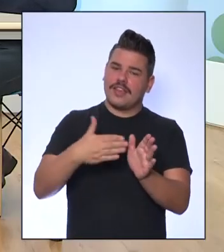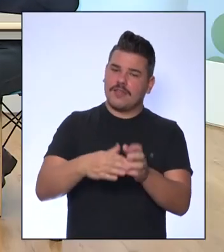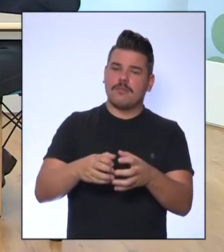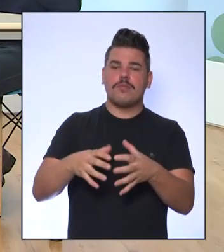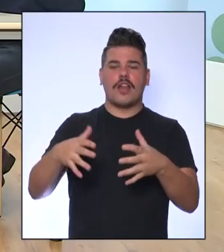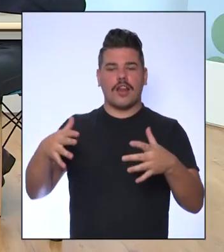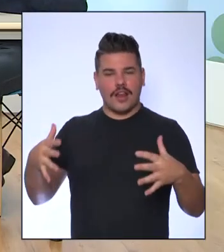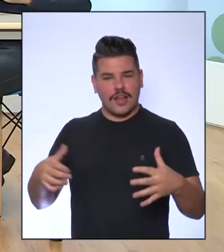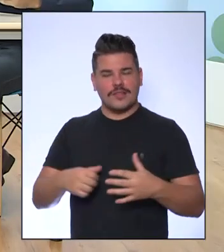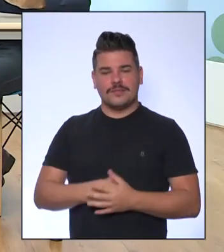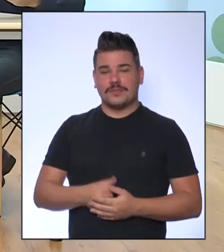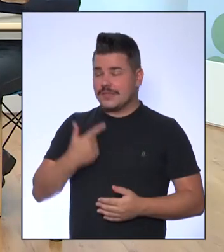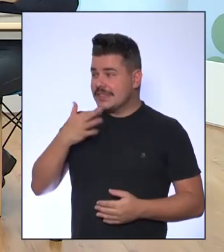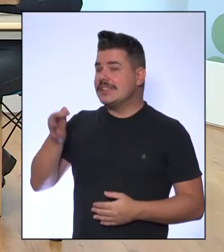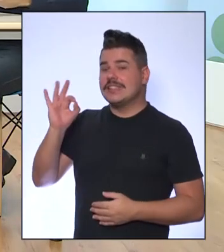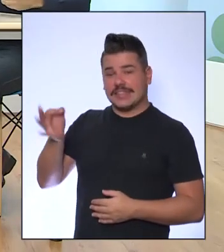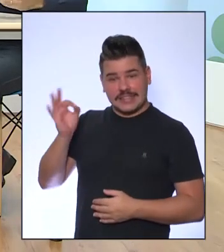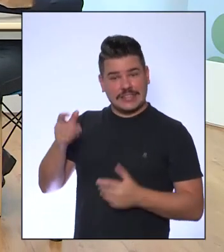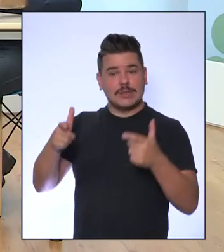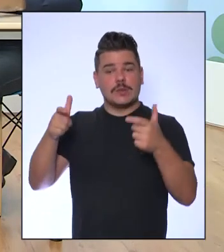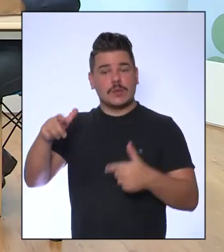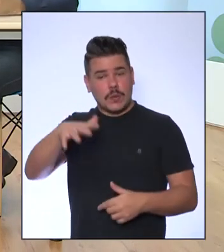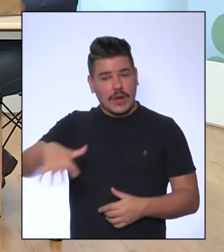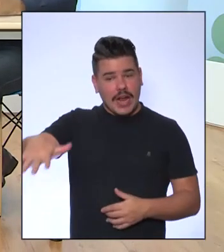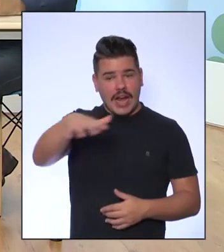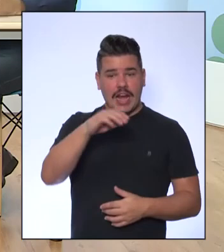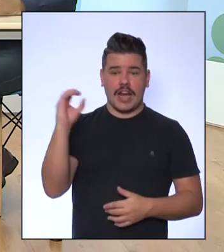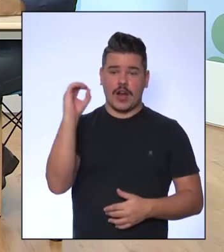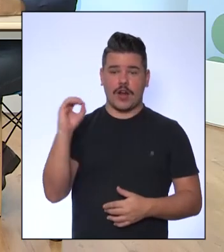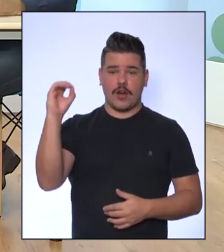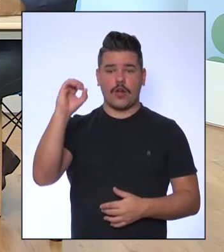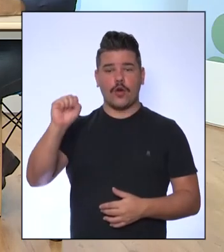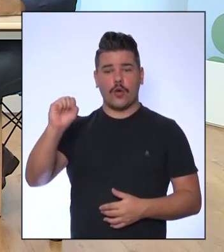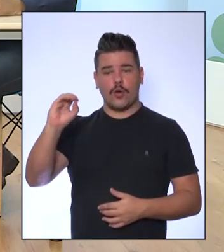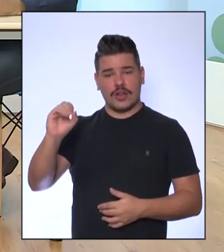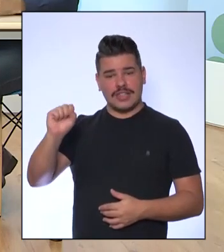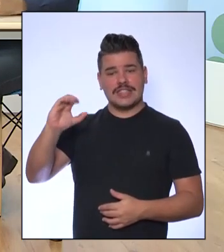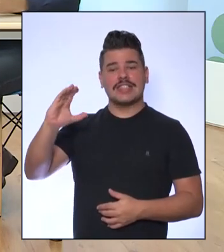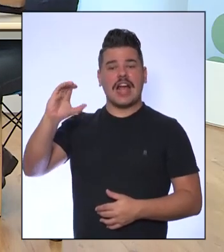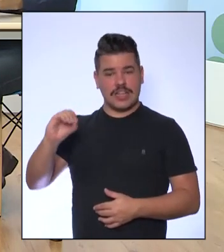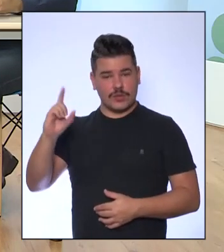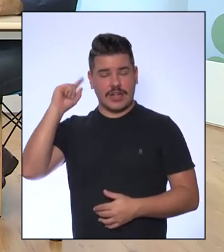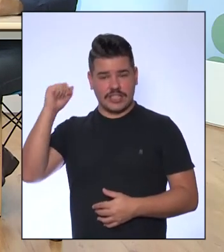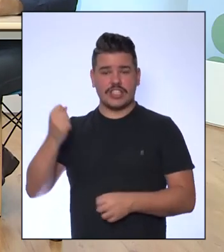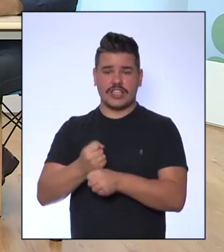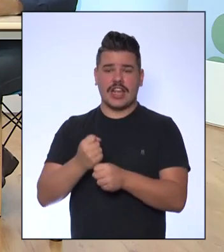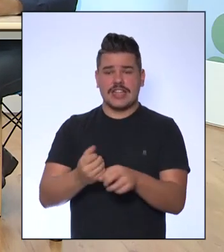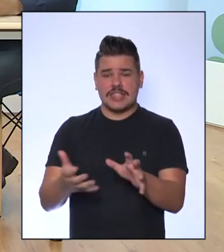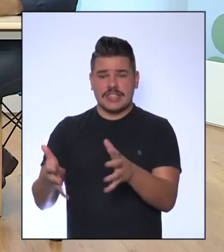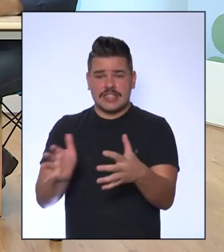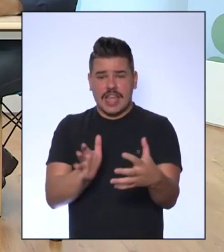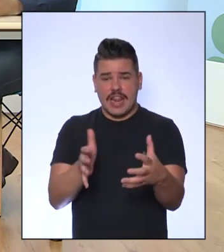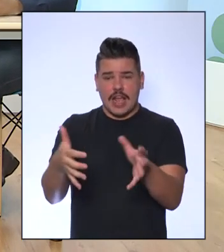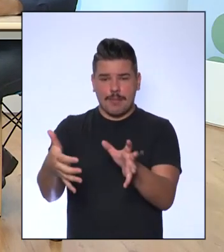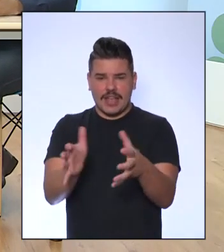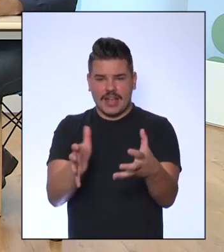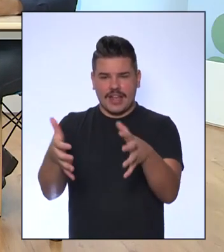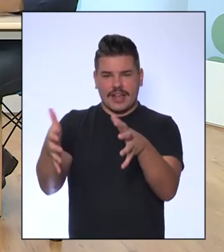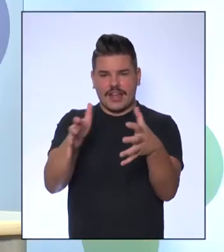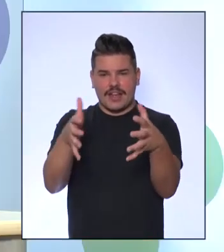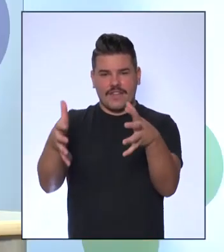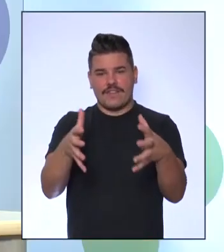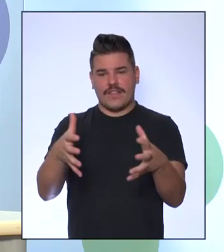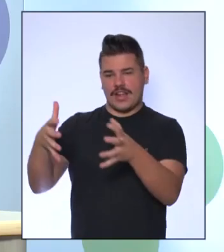Sim, Osasco ali predominava as cerâmicas do Antônio Agu,